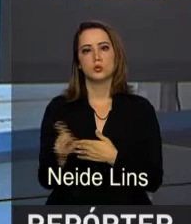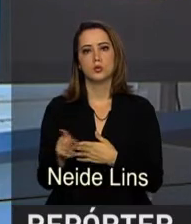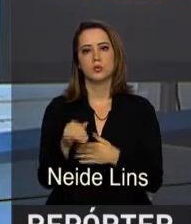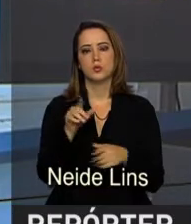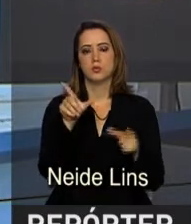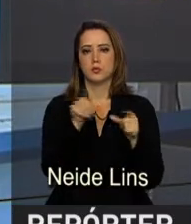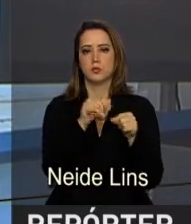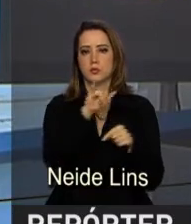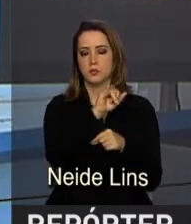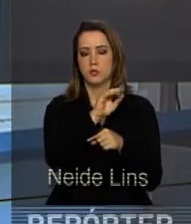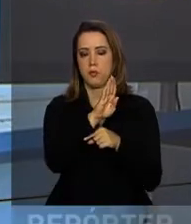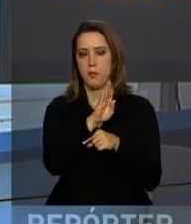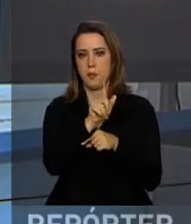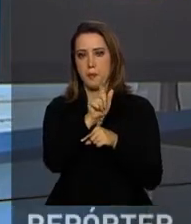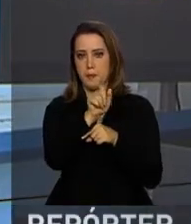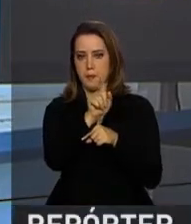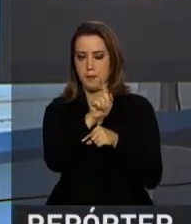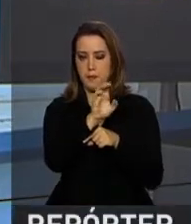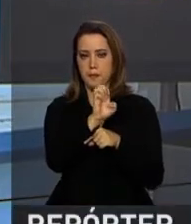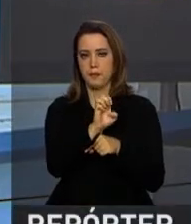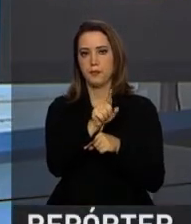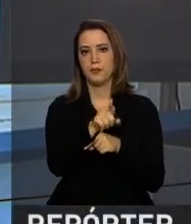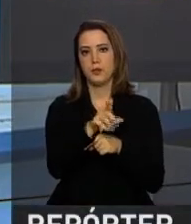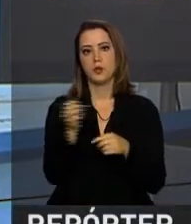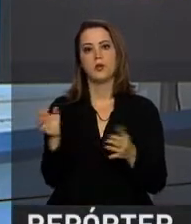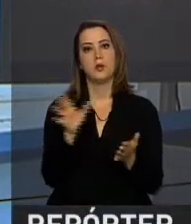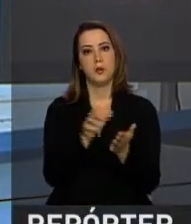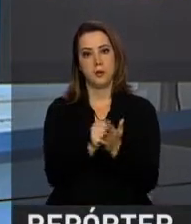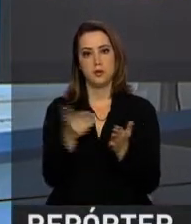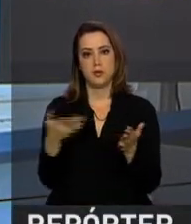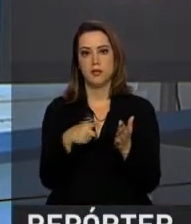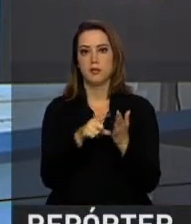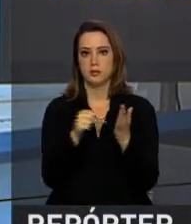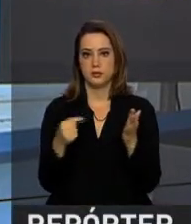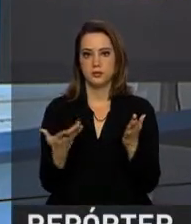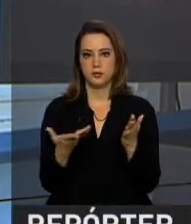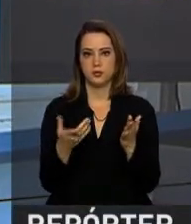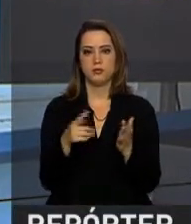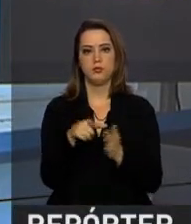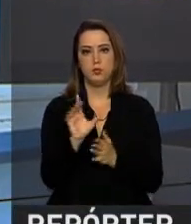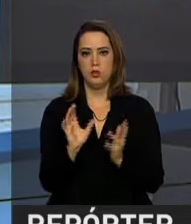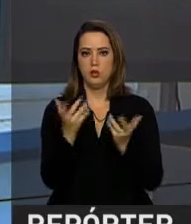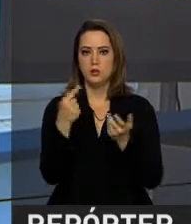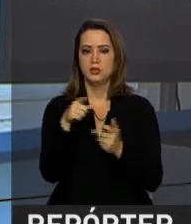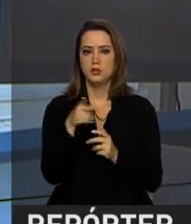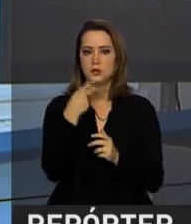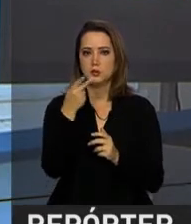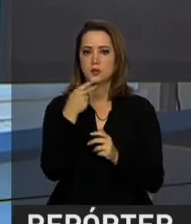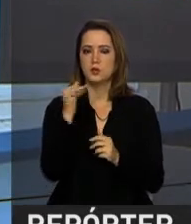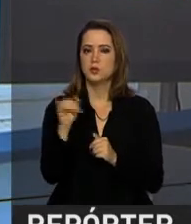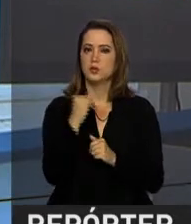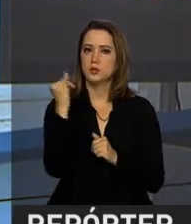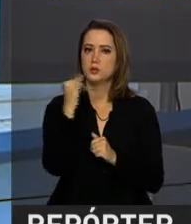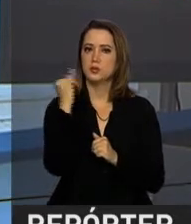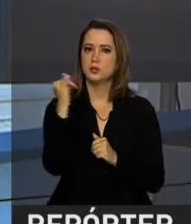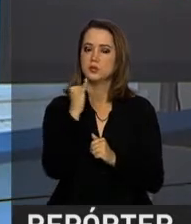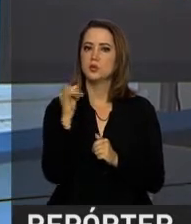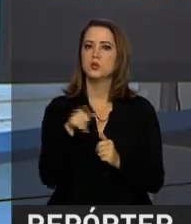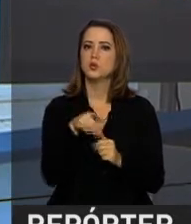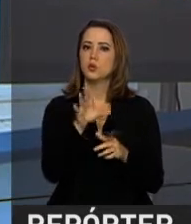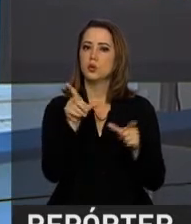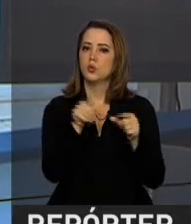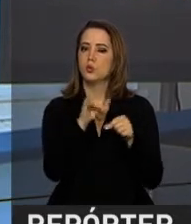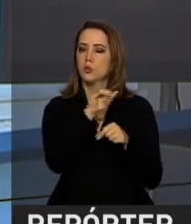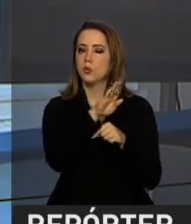ibge após foi agora há pouco no palácio do planalto na cerimônia paulo rabelo destacou a importância da instituição